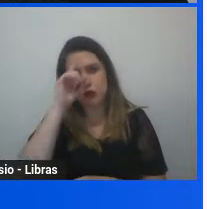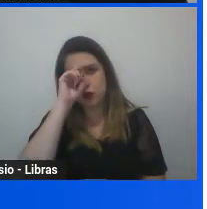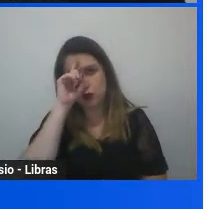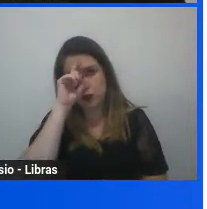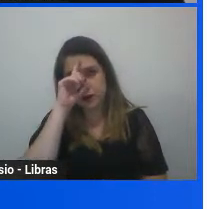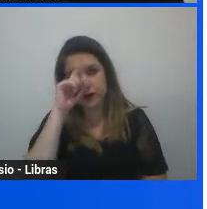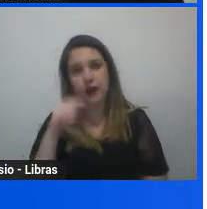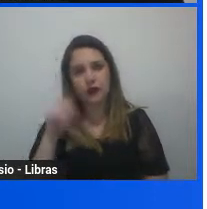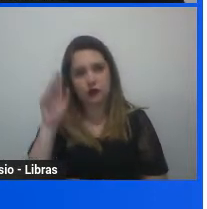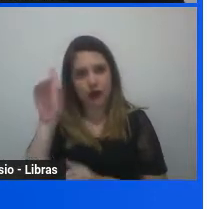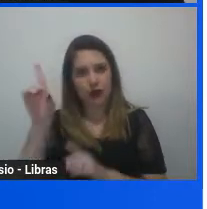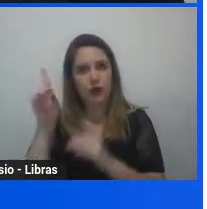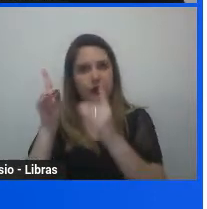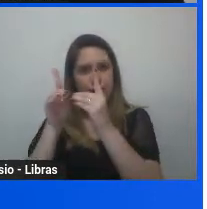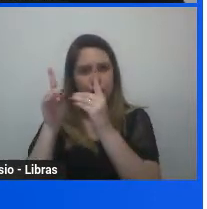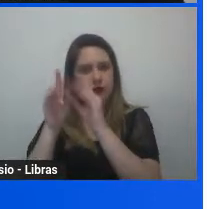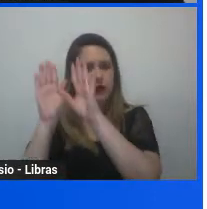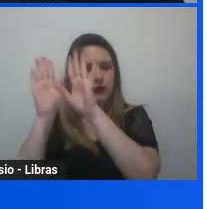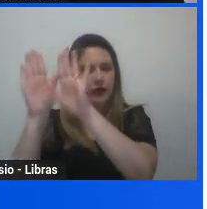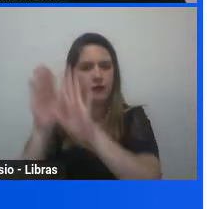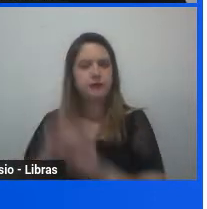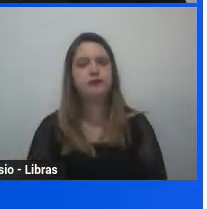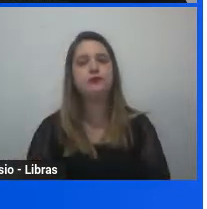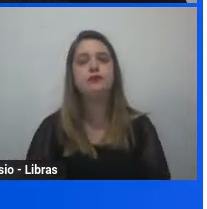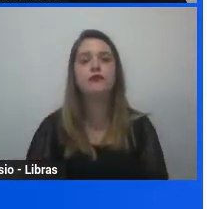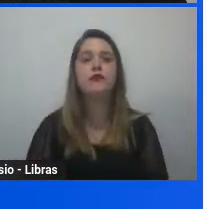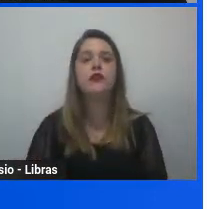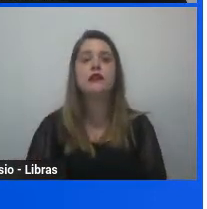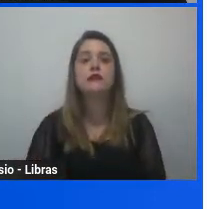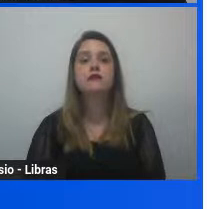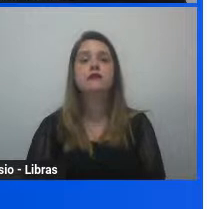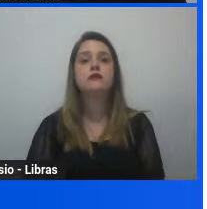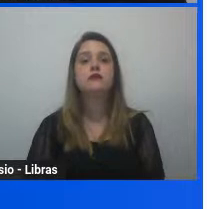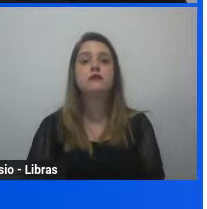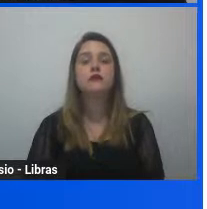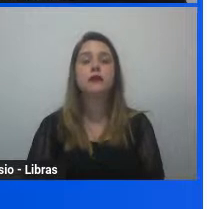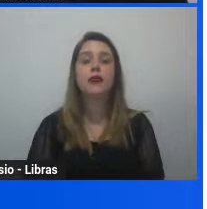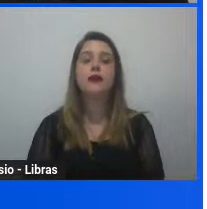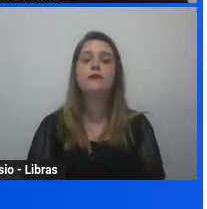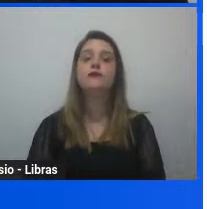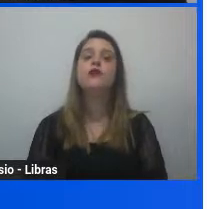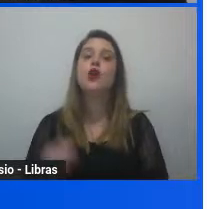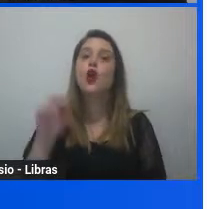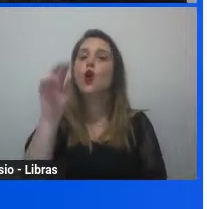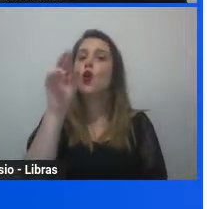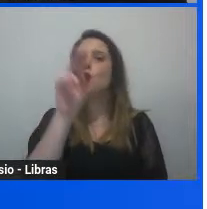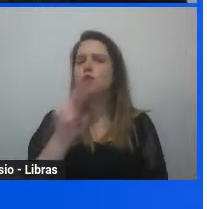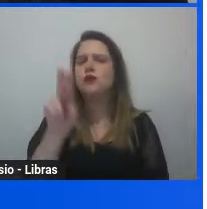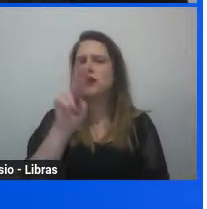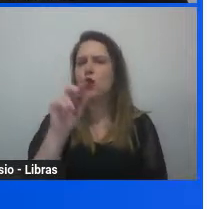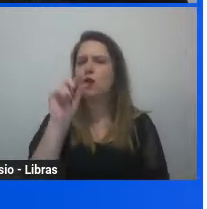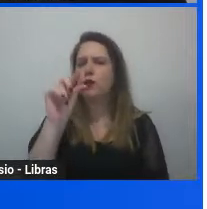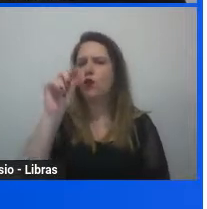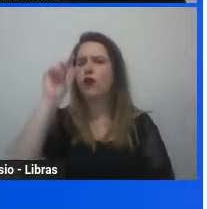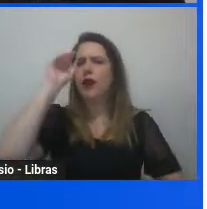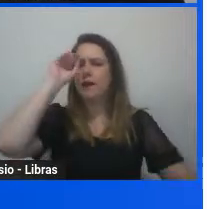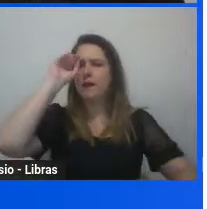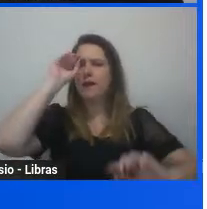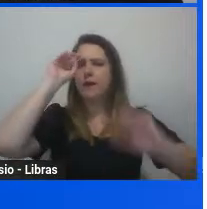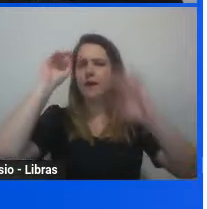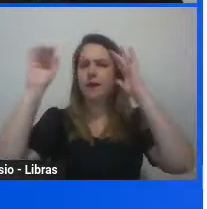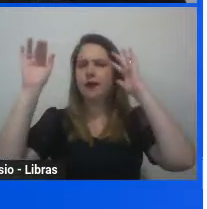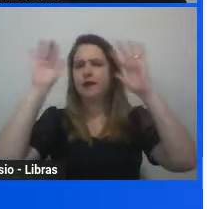para um atendimento hospitalar. Bom, vamos usar um pouco da imaginação para fazer uma